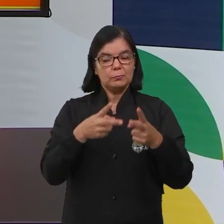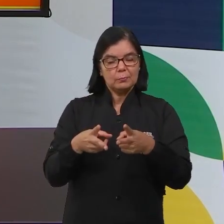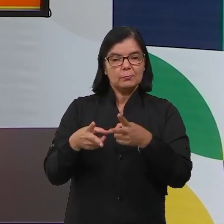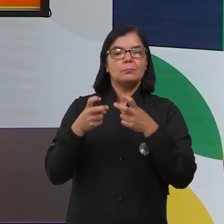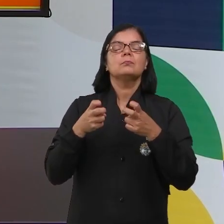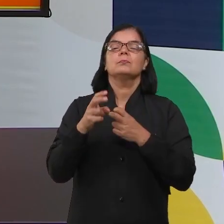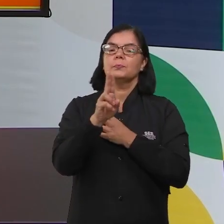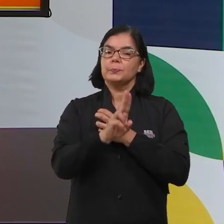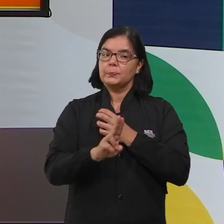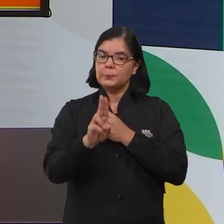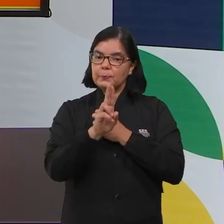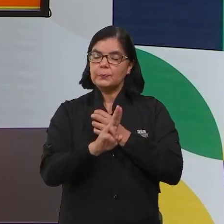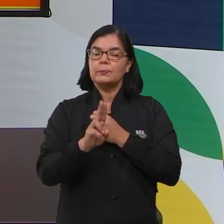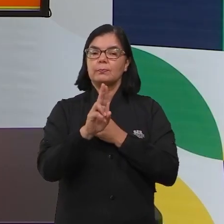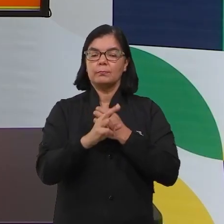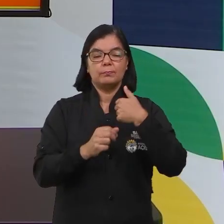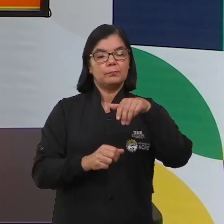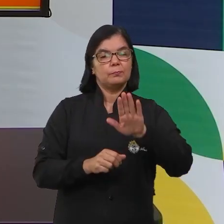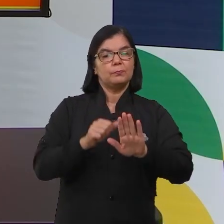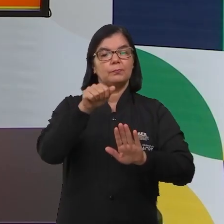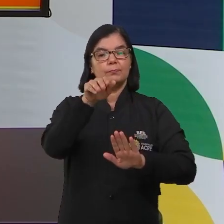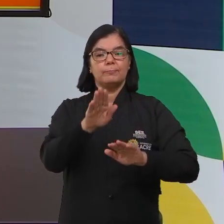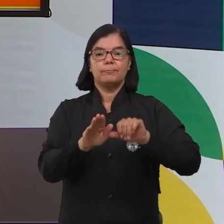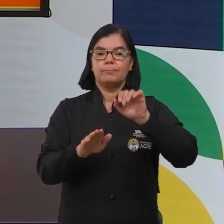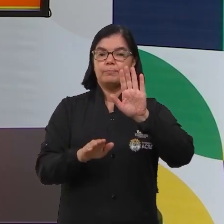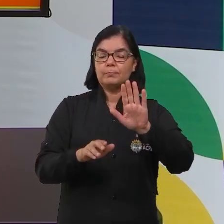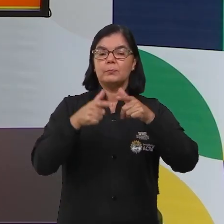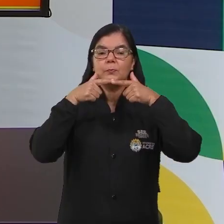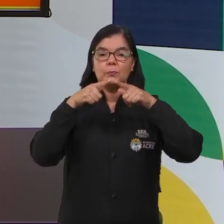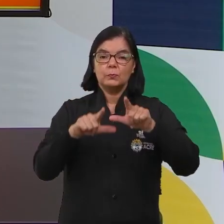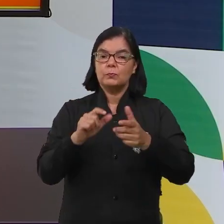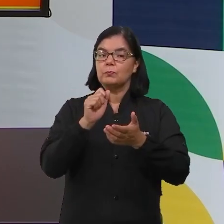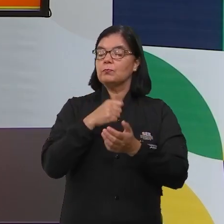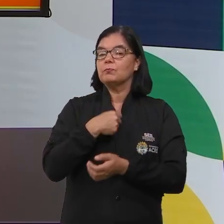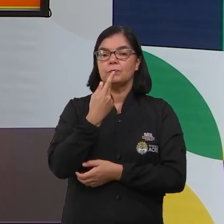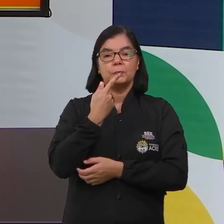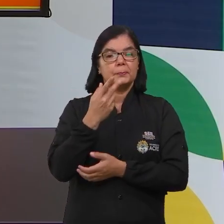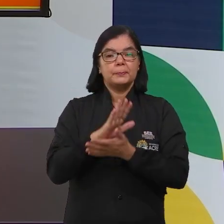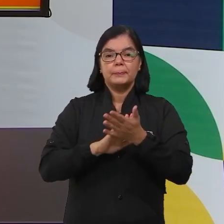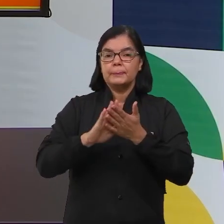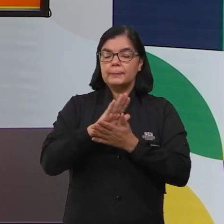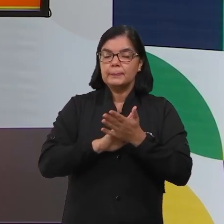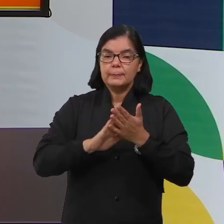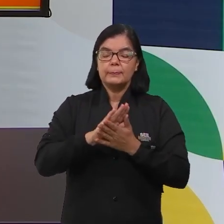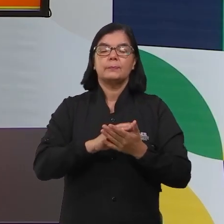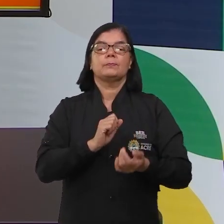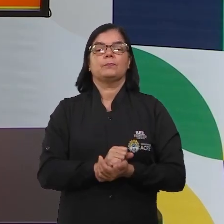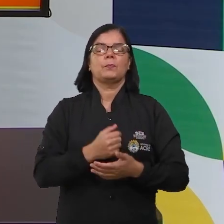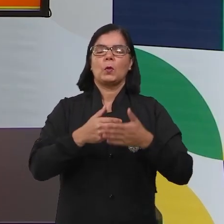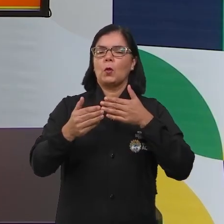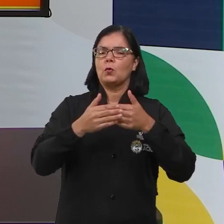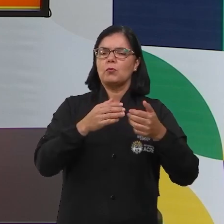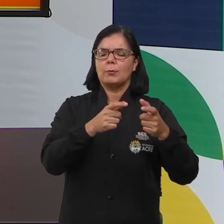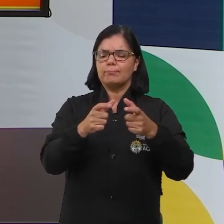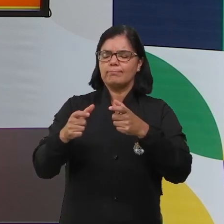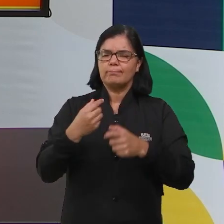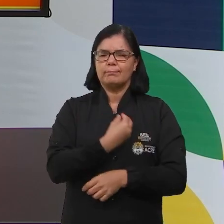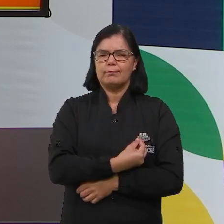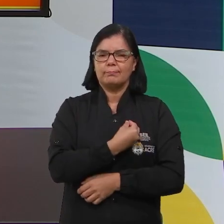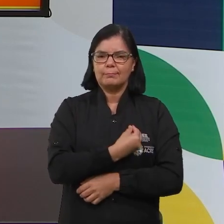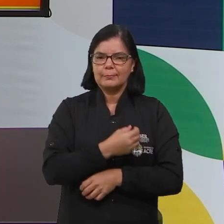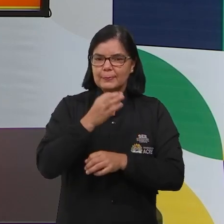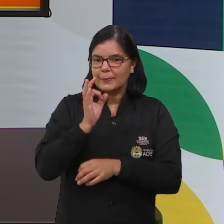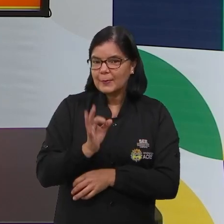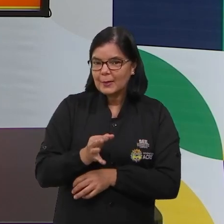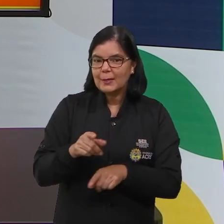pode usar a mímica, a linguagem não verbal, através, né, de qualquer área da nossa vida,